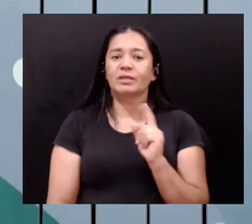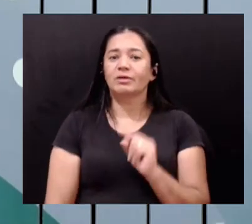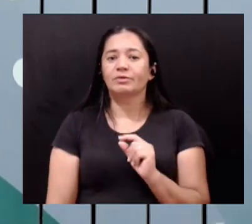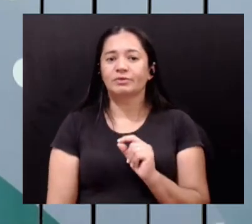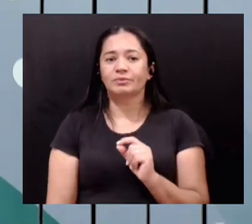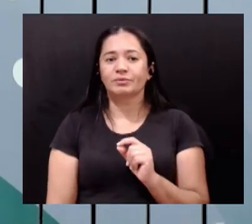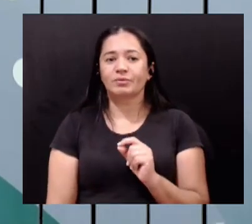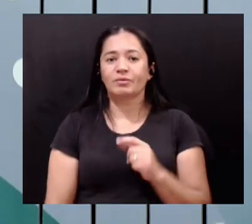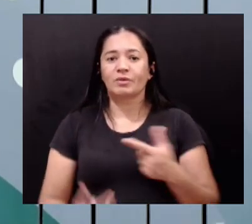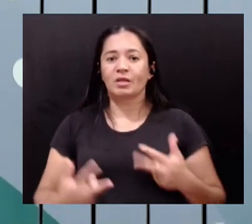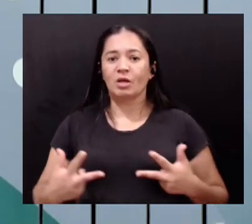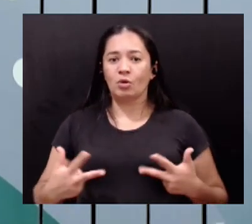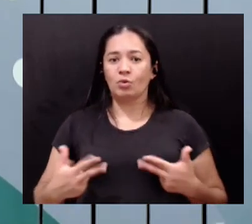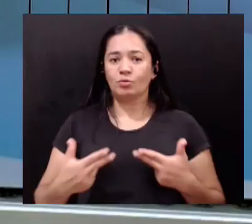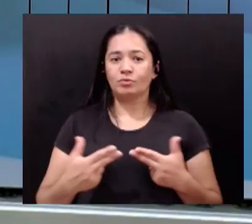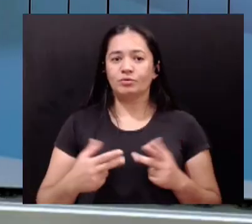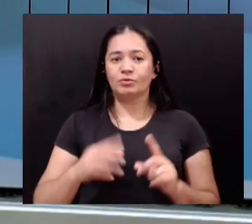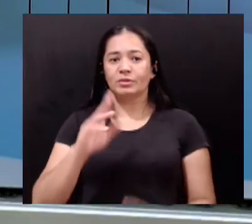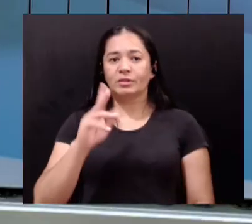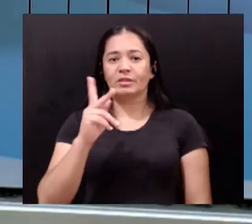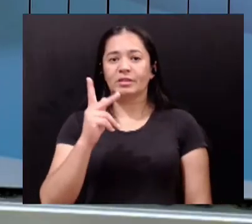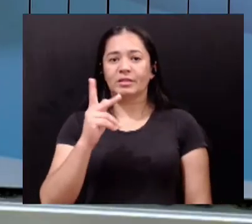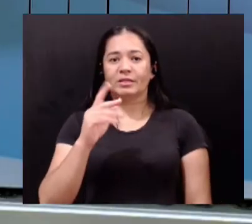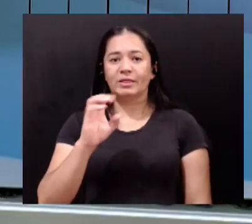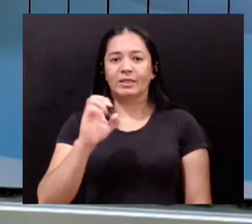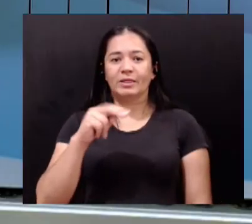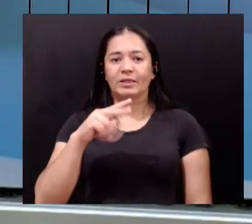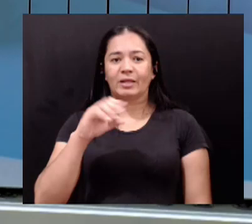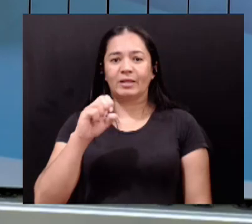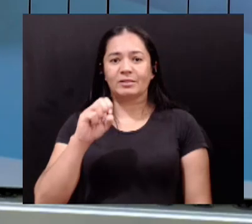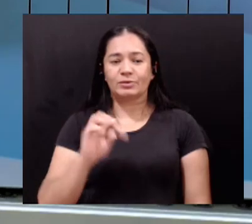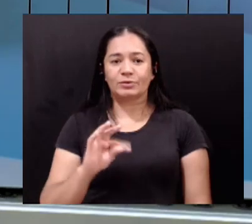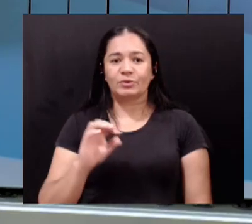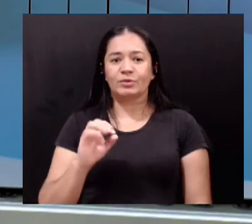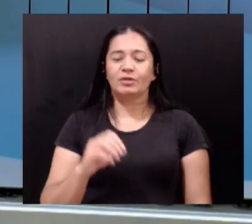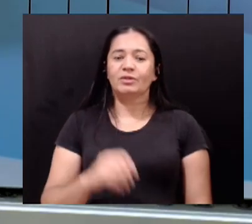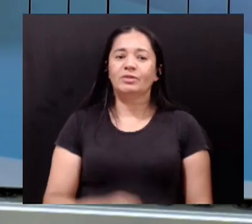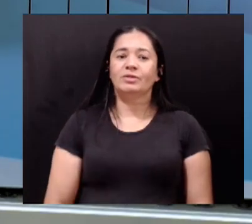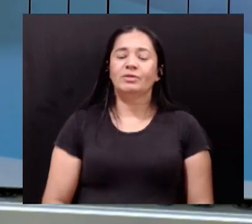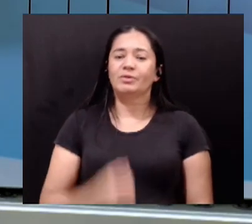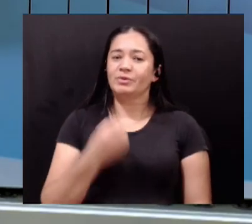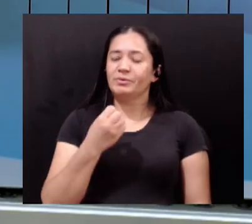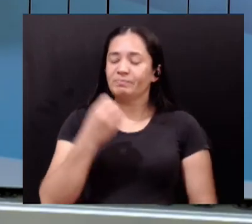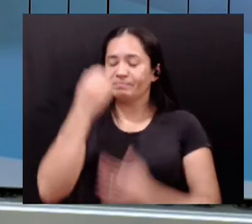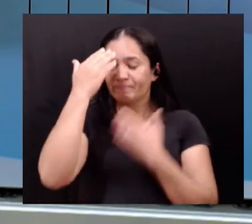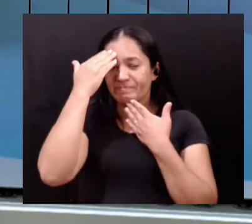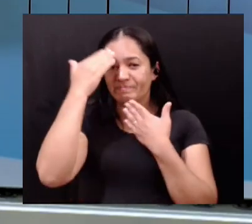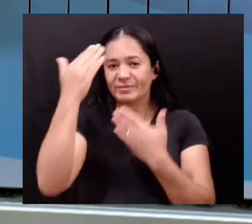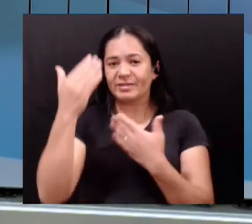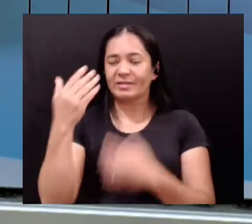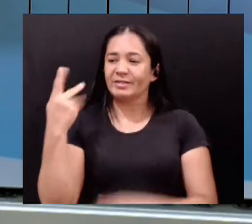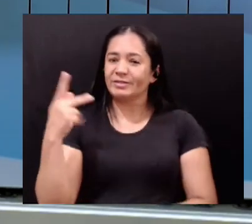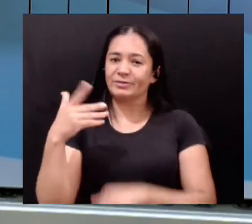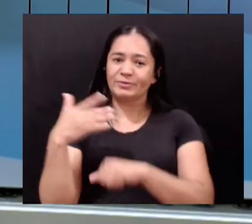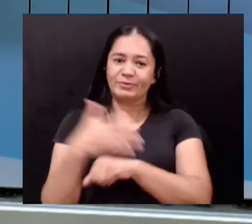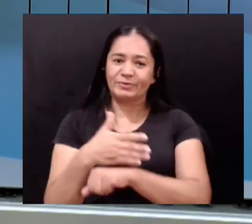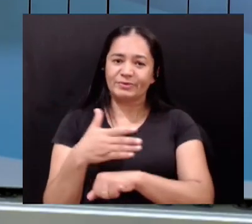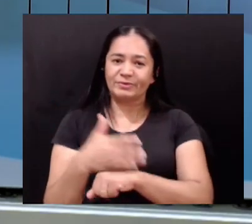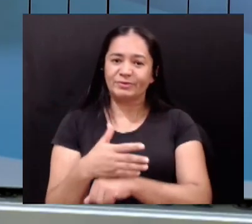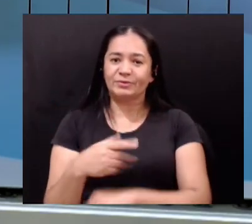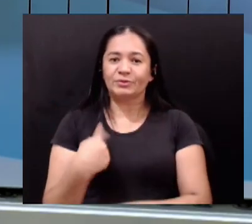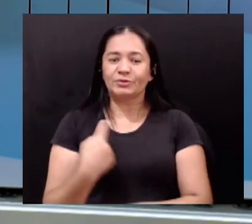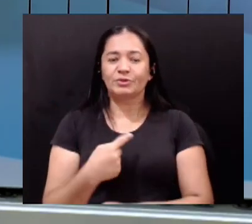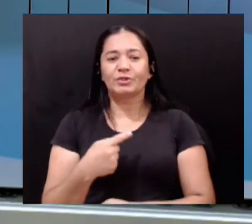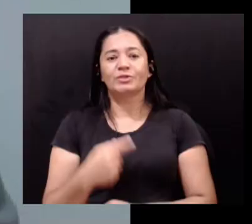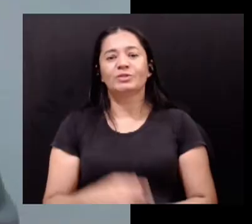geral Ernesto Alarcon. Doutor Ernesto, muito obrigada pela sua participação aqui no nosso quadro, no Saúde Agora.